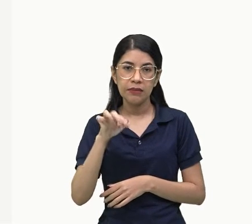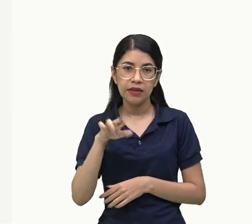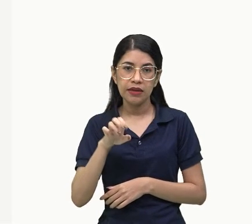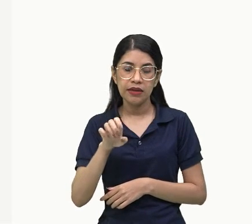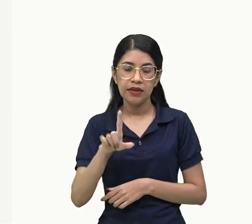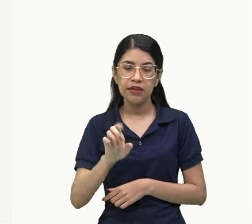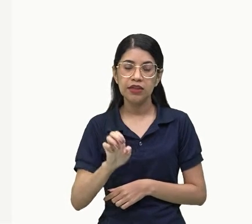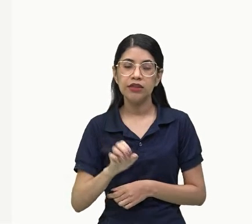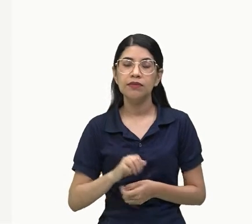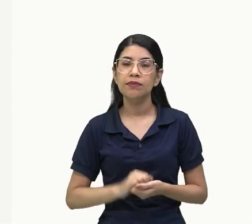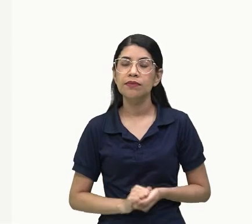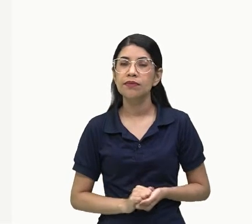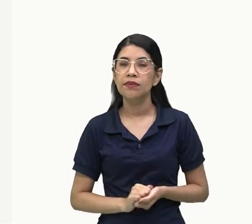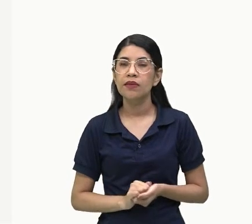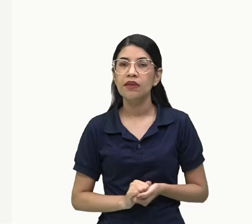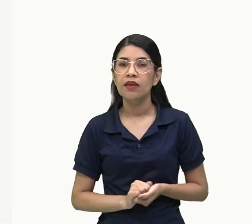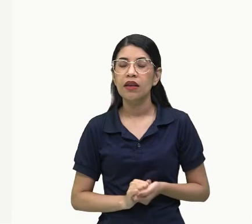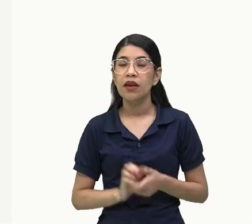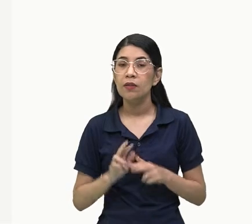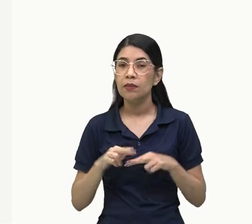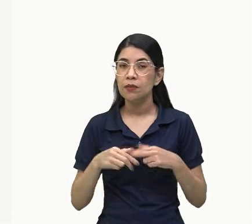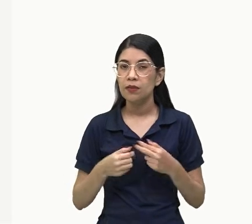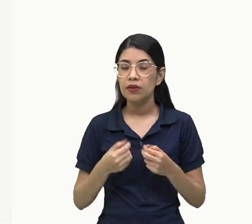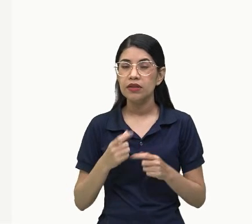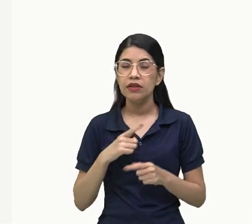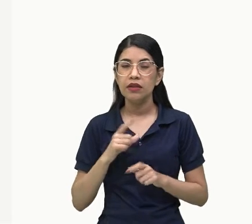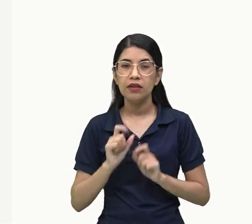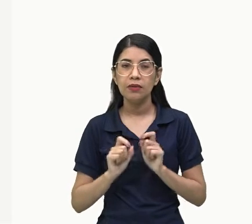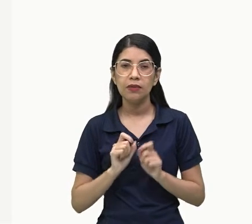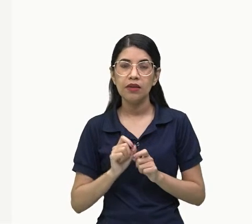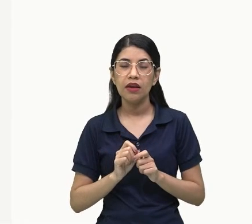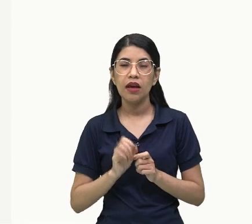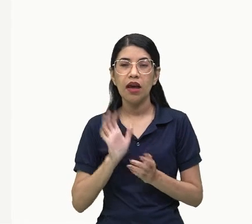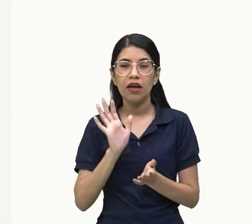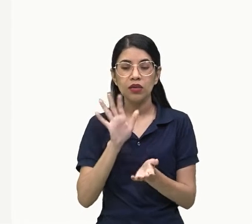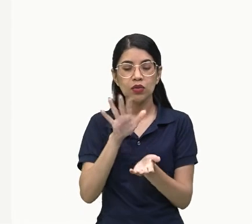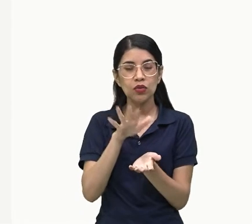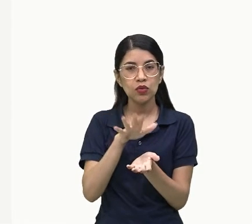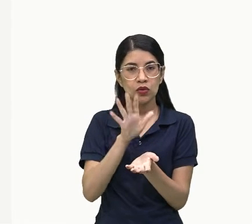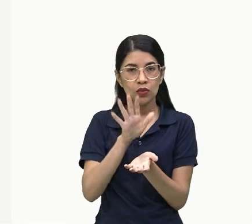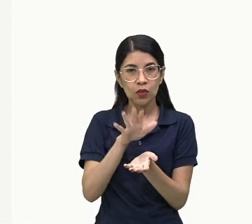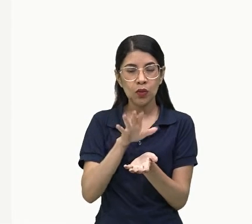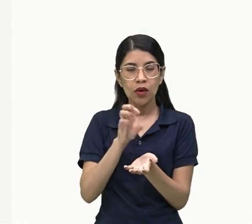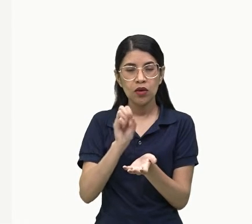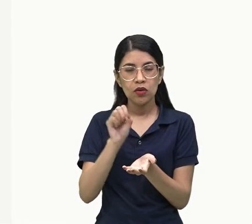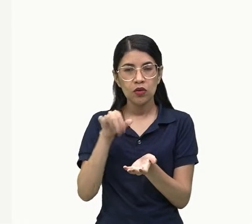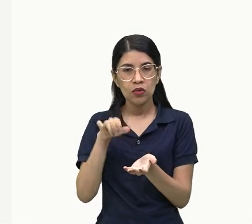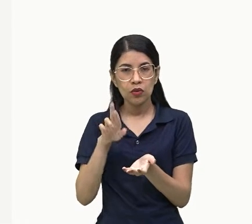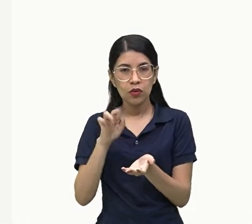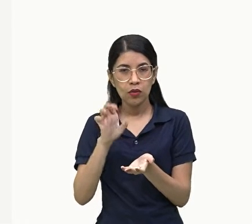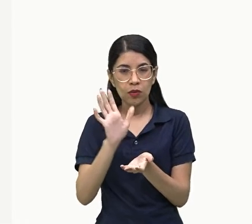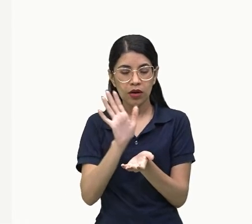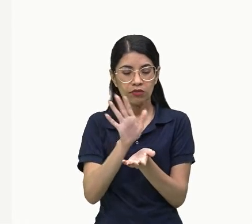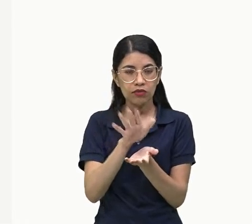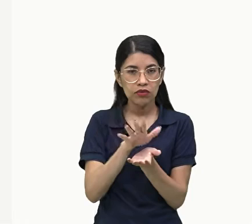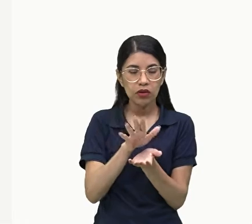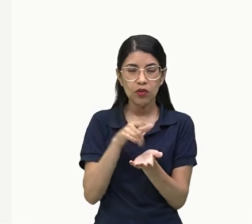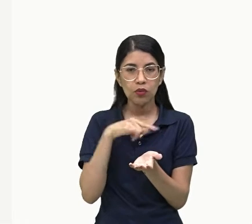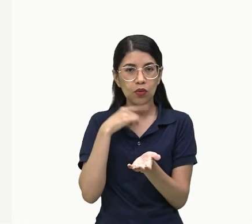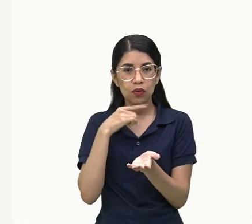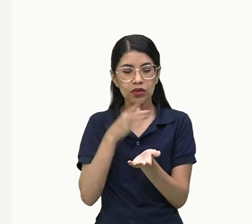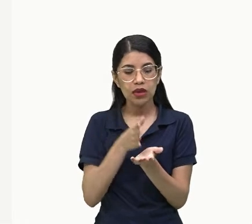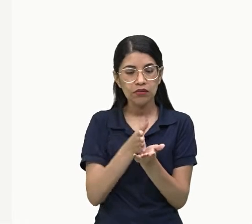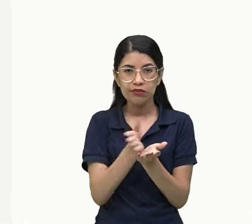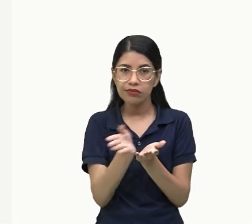de se propagar em linha reta é que faz o aparecimento da sombra, né? Porque a luz não consegue fazer uma curva depois